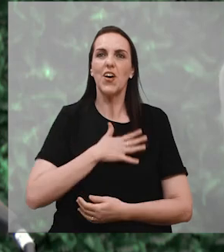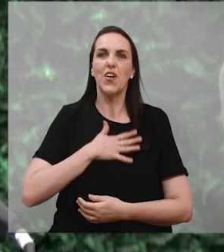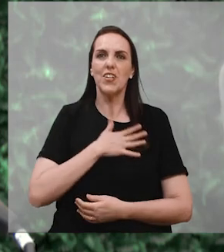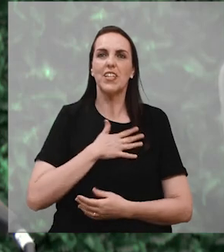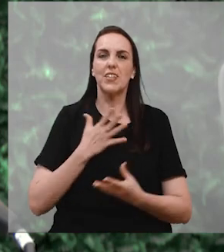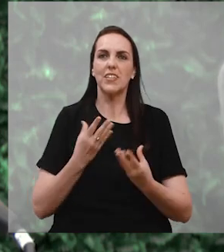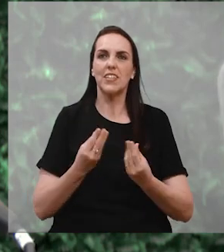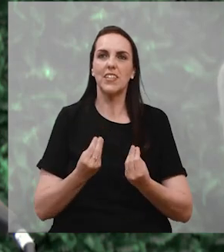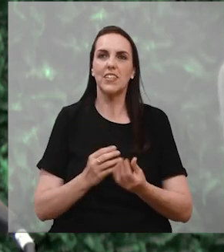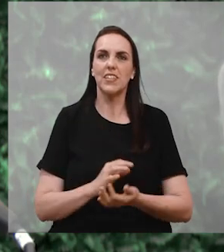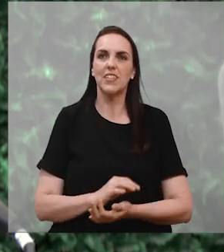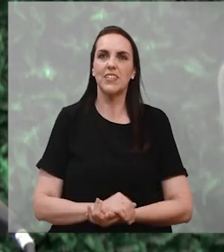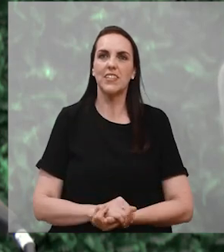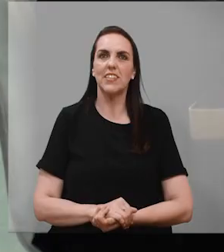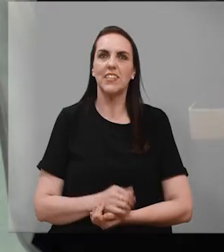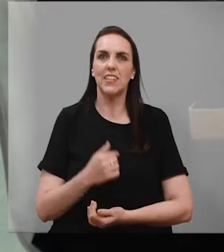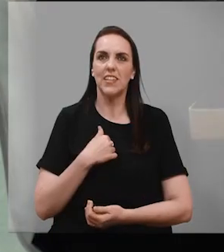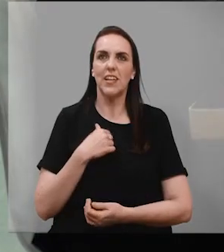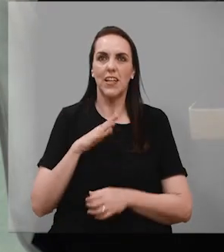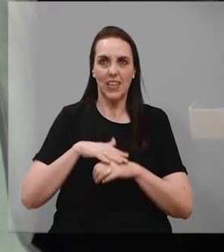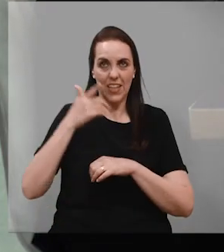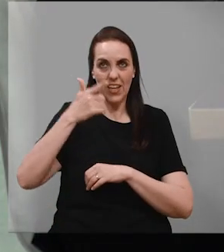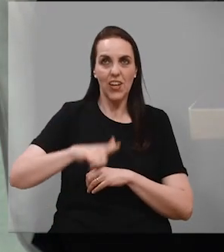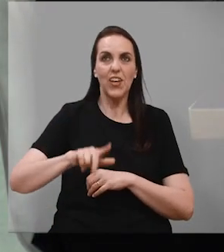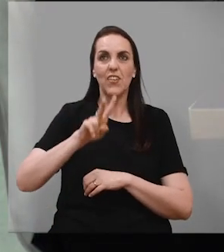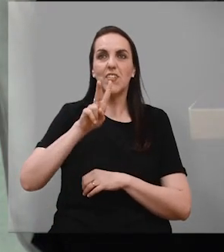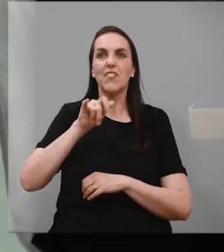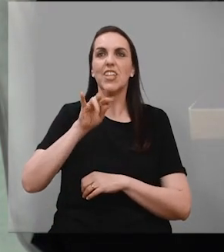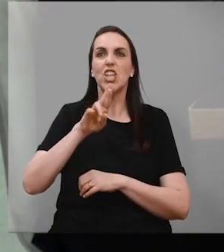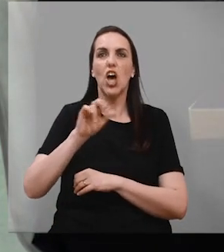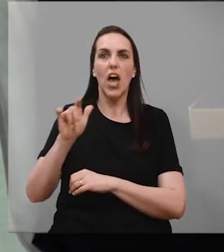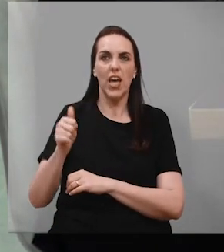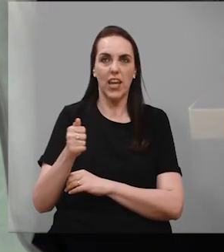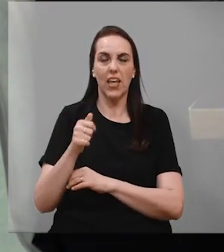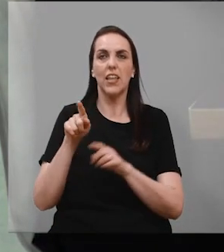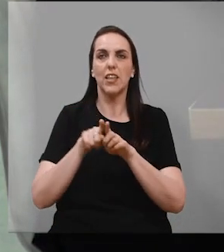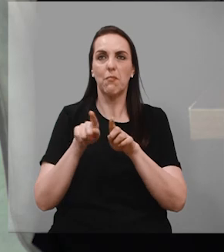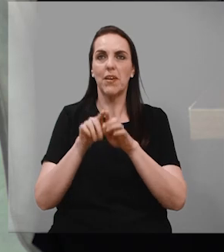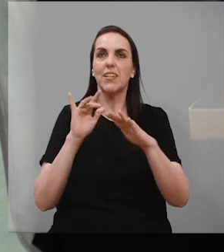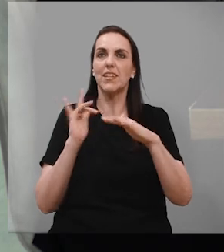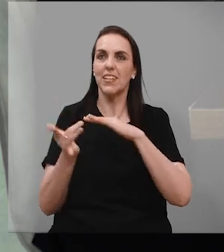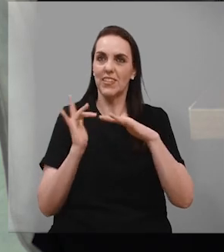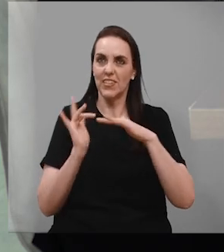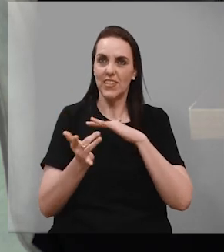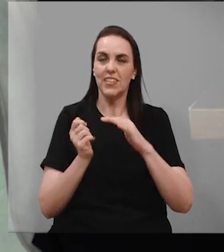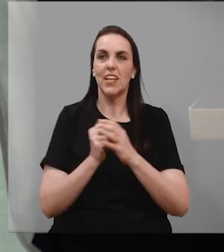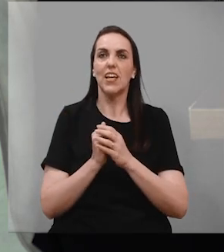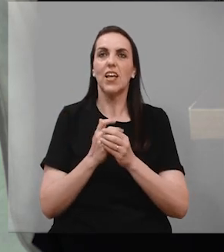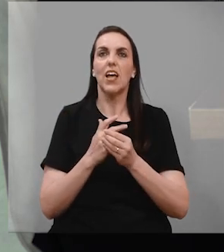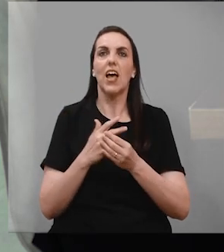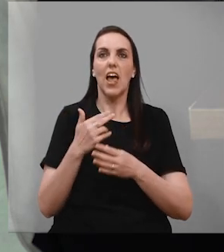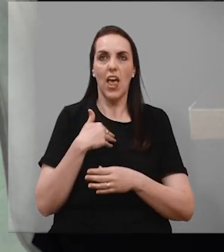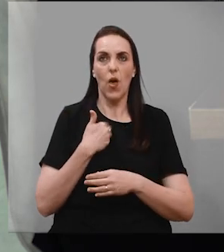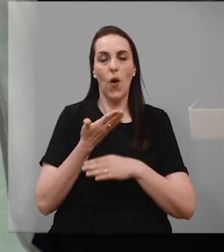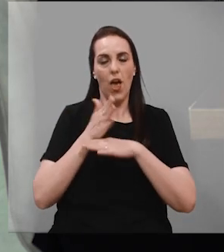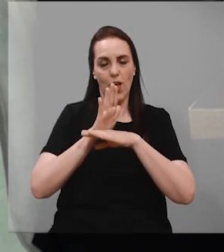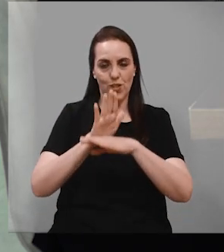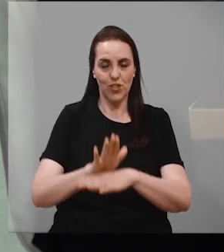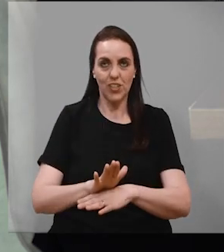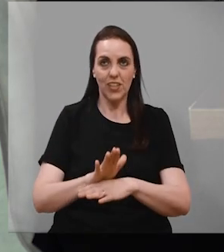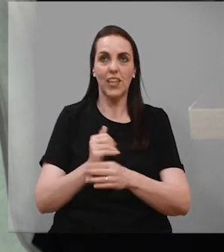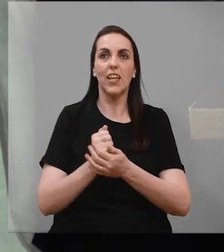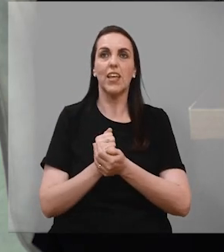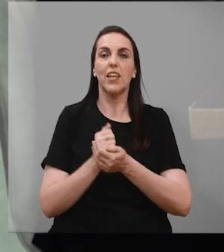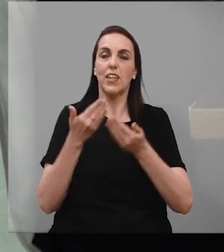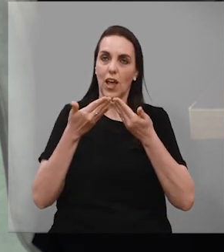bastante de trabalhar com eleição. E mais uma vez a vitória na produção e também nas redes, né, Vi? Nas redes, eu ajudei na